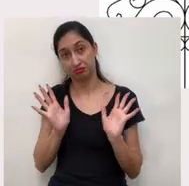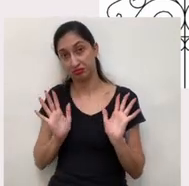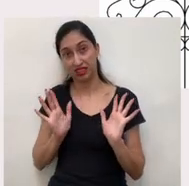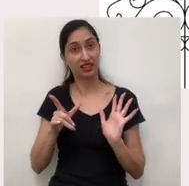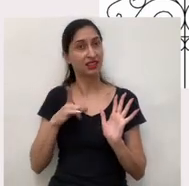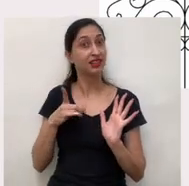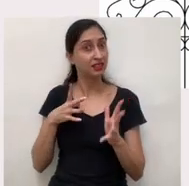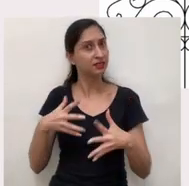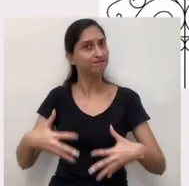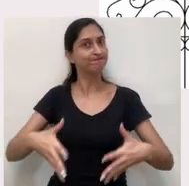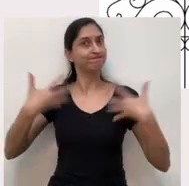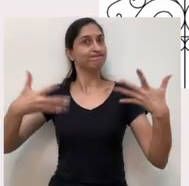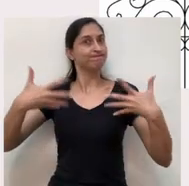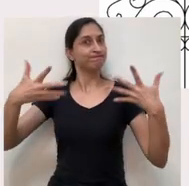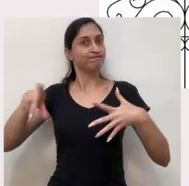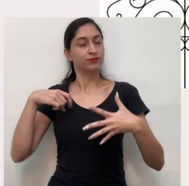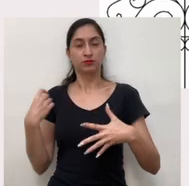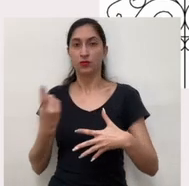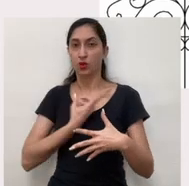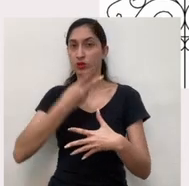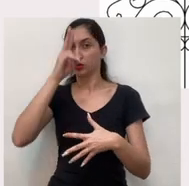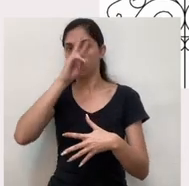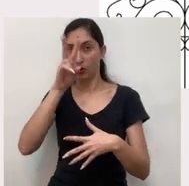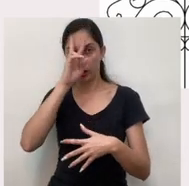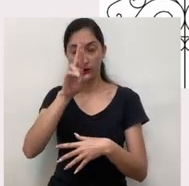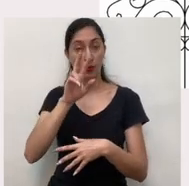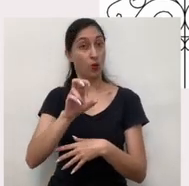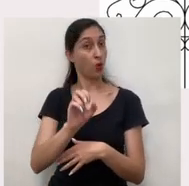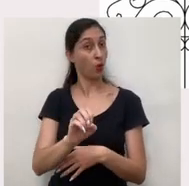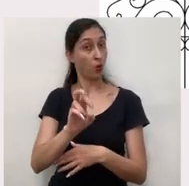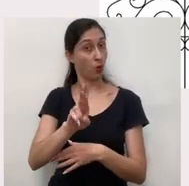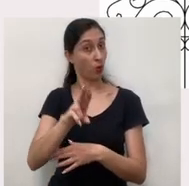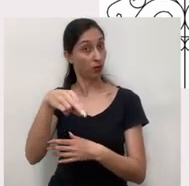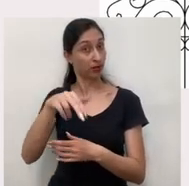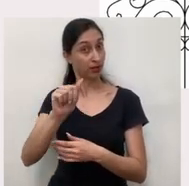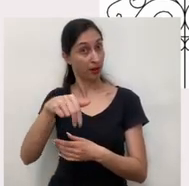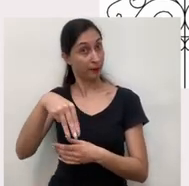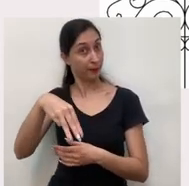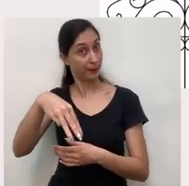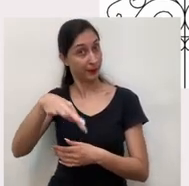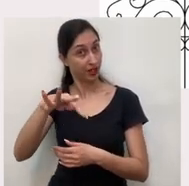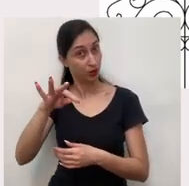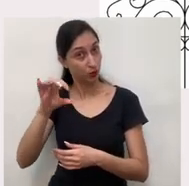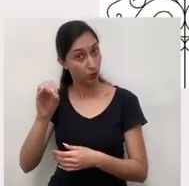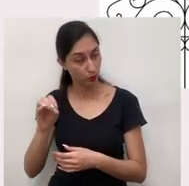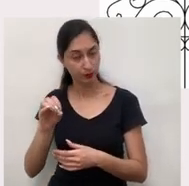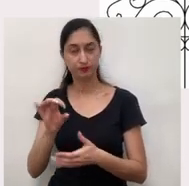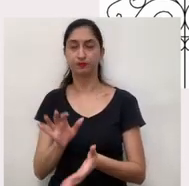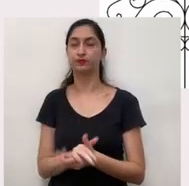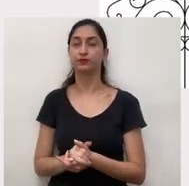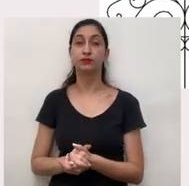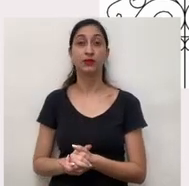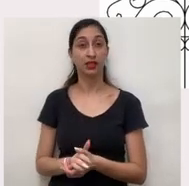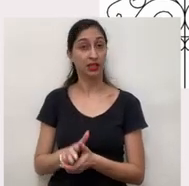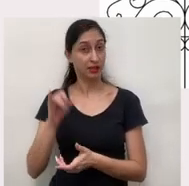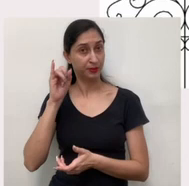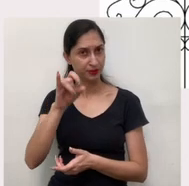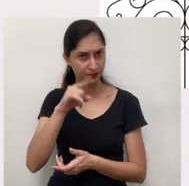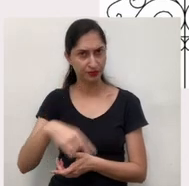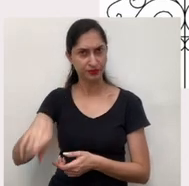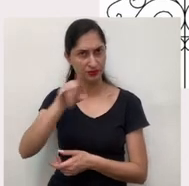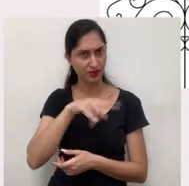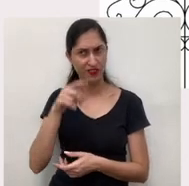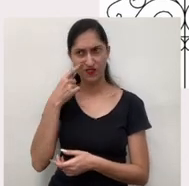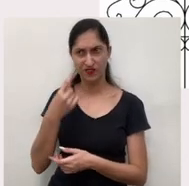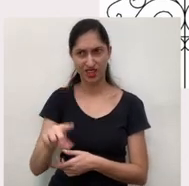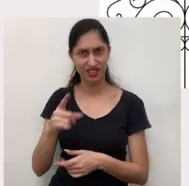muito instigante na história do ornamento e para quem estuda o ornamento, né? E essa é uma questão, para quem olha para a